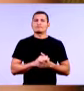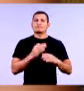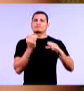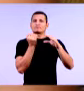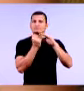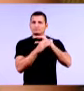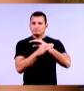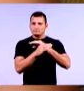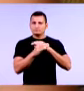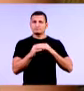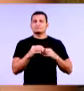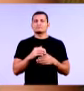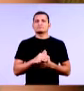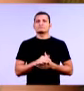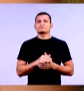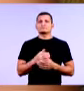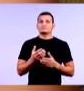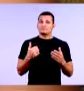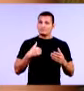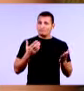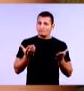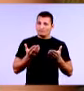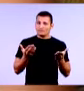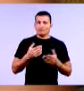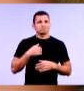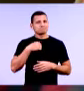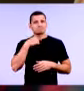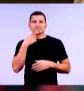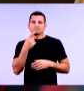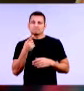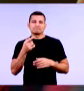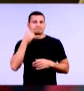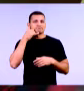e-mail, resolução. Então, assim, eu hoje não vivo sem celular.